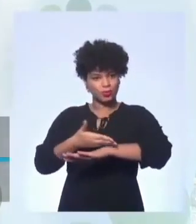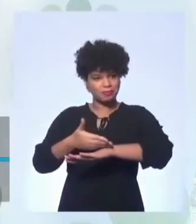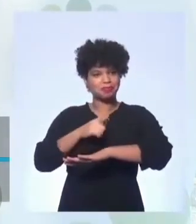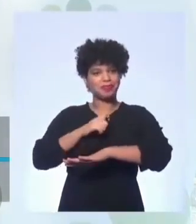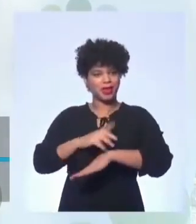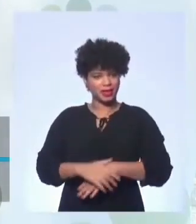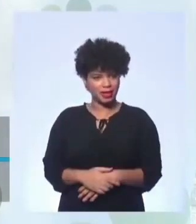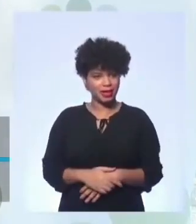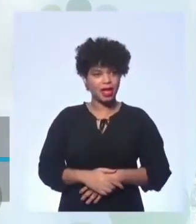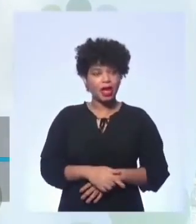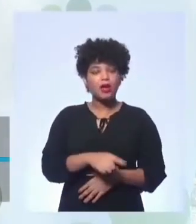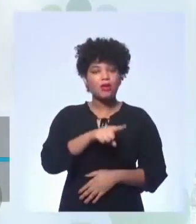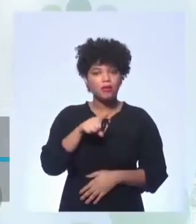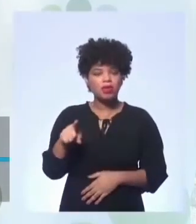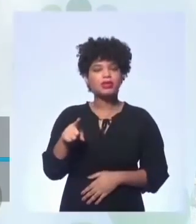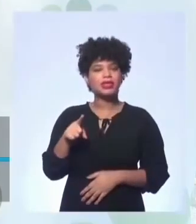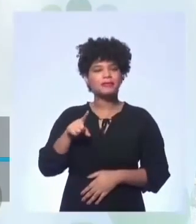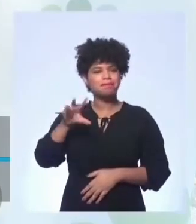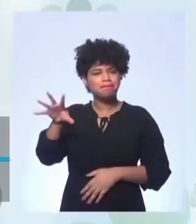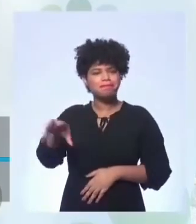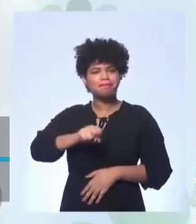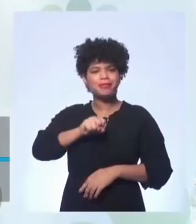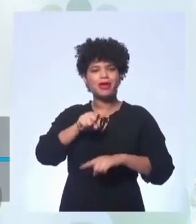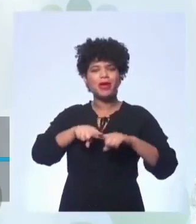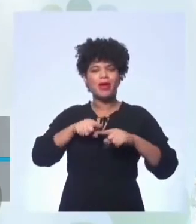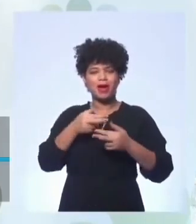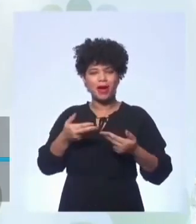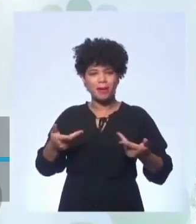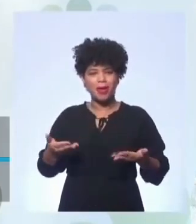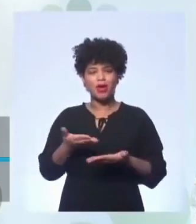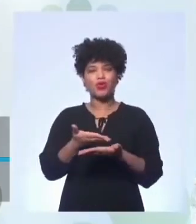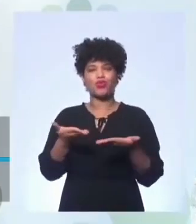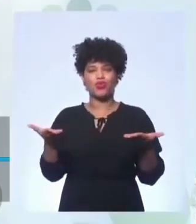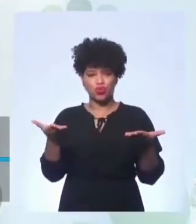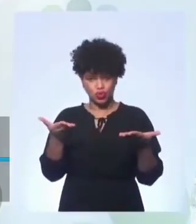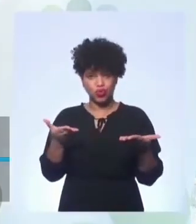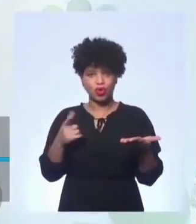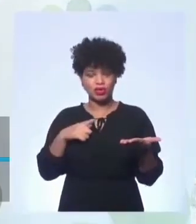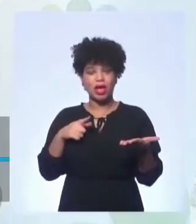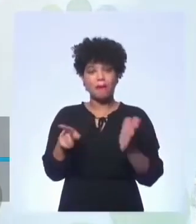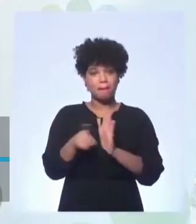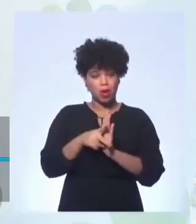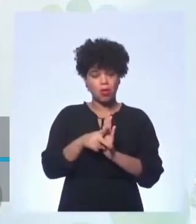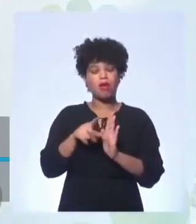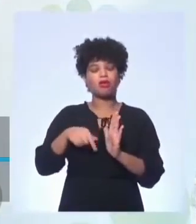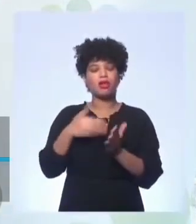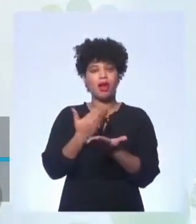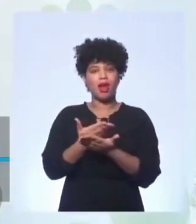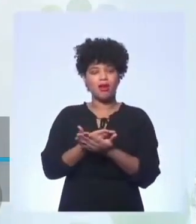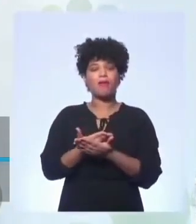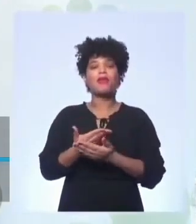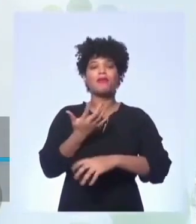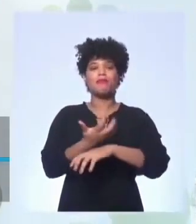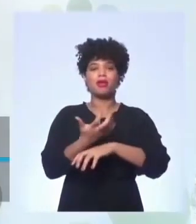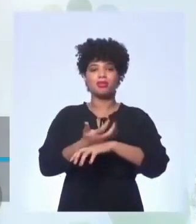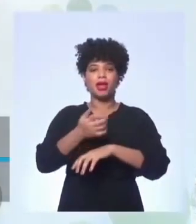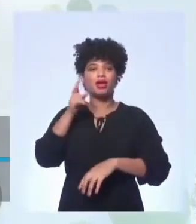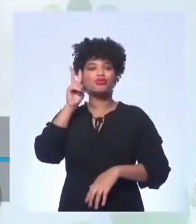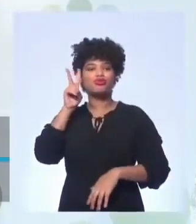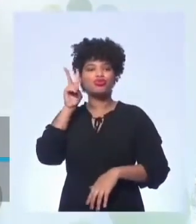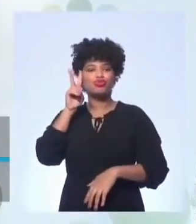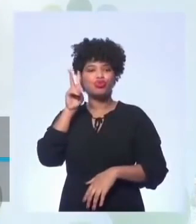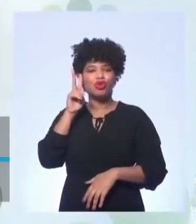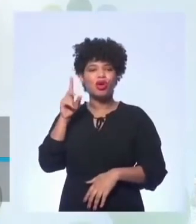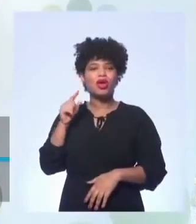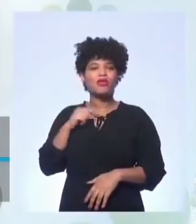estudiosa. Já preparem o material de vocês, o material da aula de história. Já ajeitem